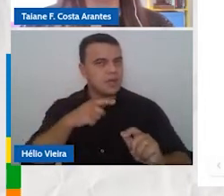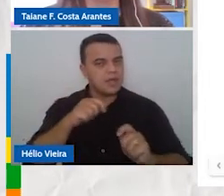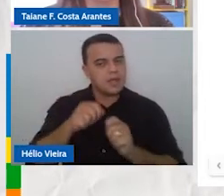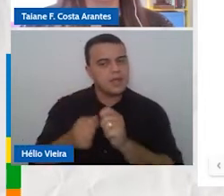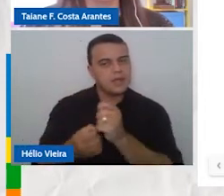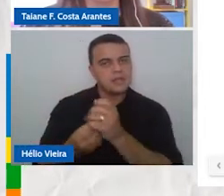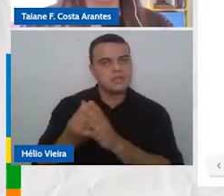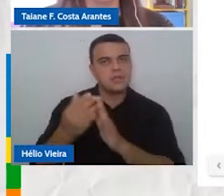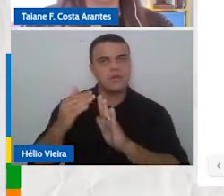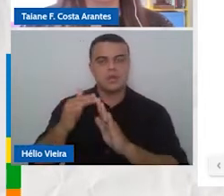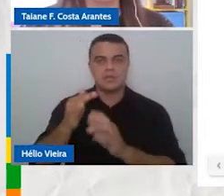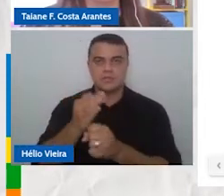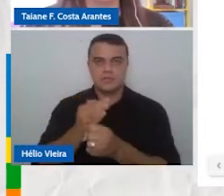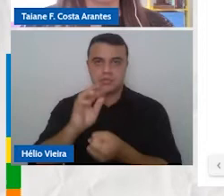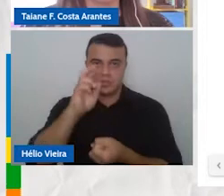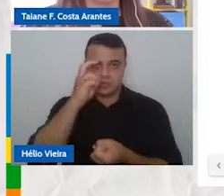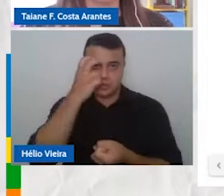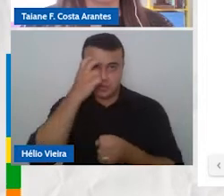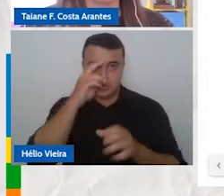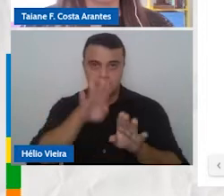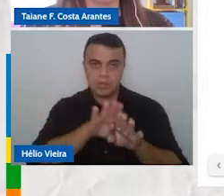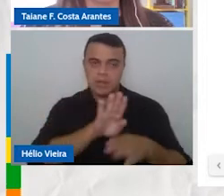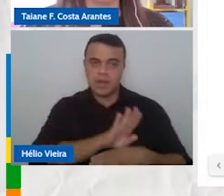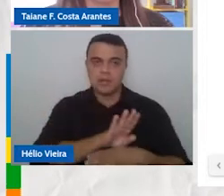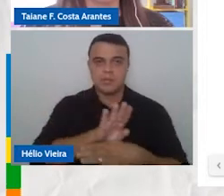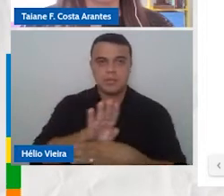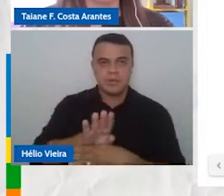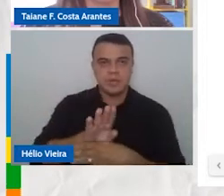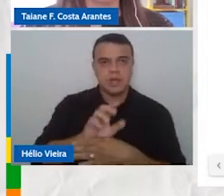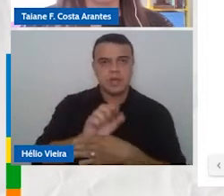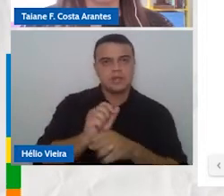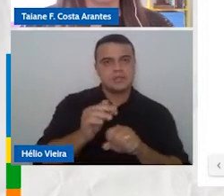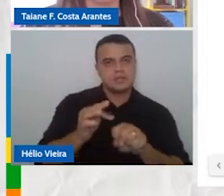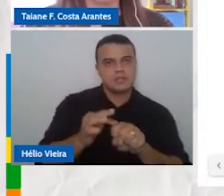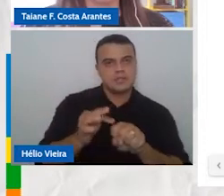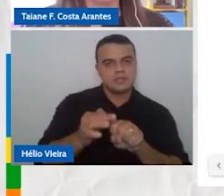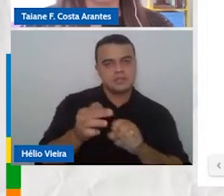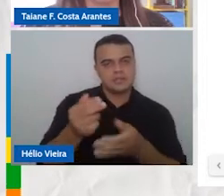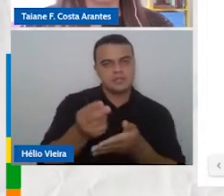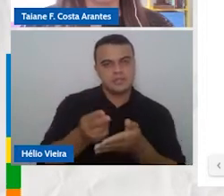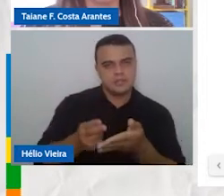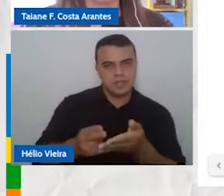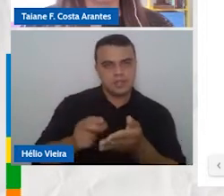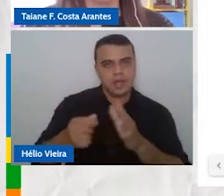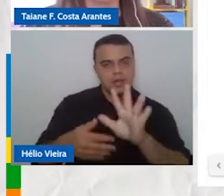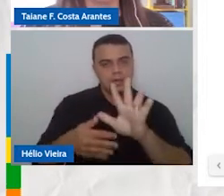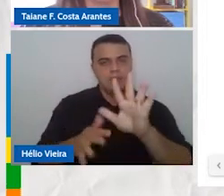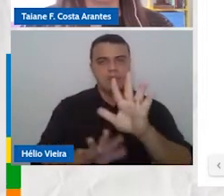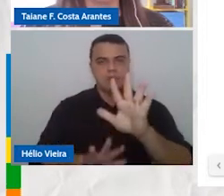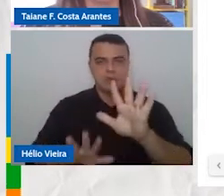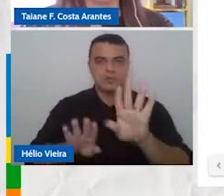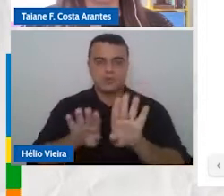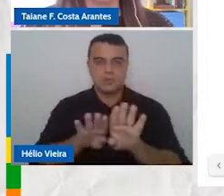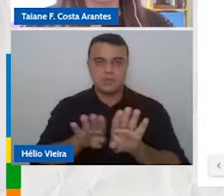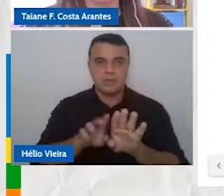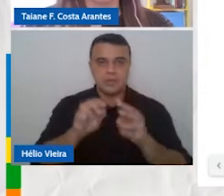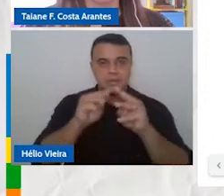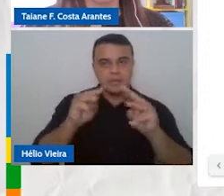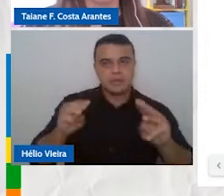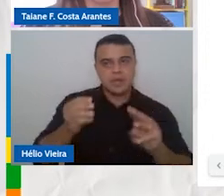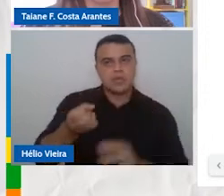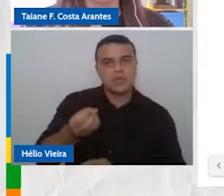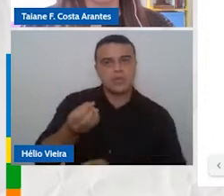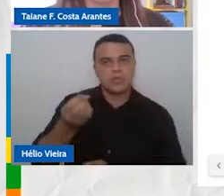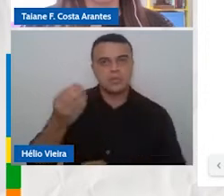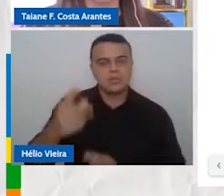realização da Casa Fiat de Cultura com apoio do Stellantis Design Center South America e do Ministério do Turismo, por